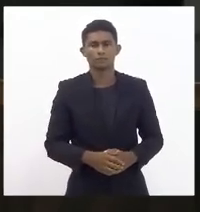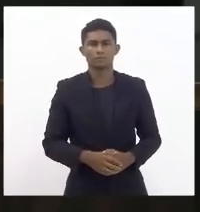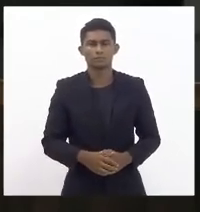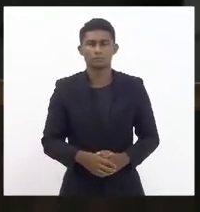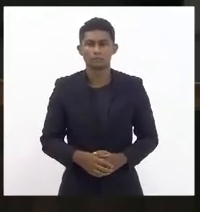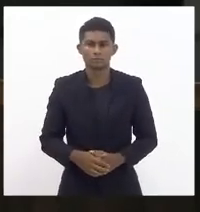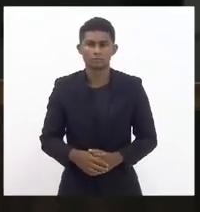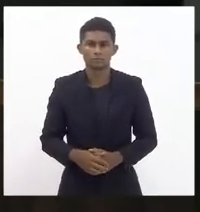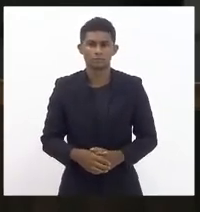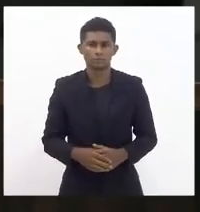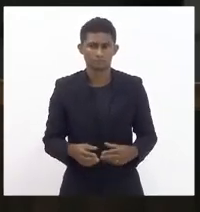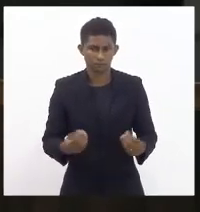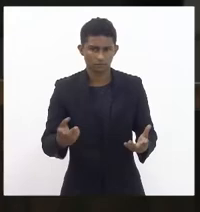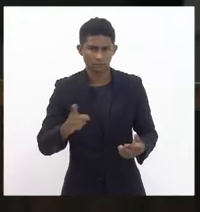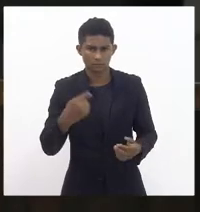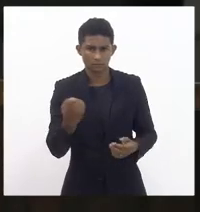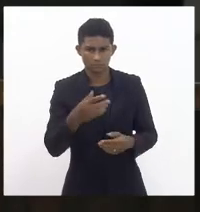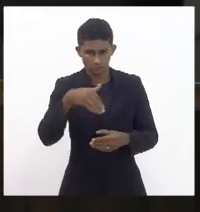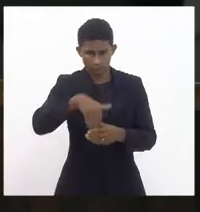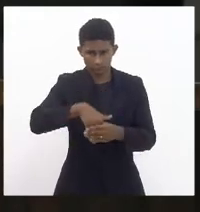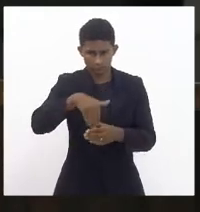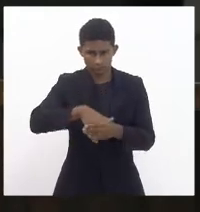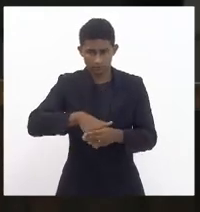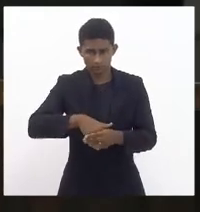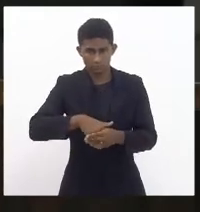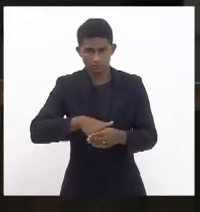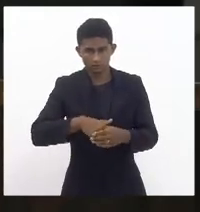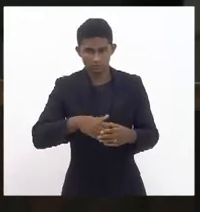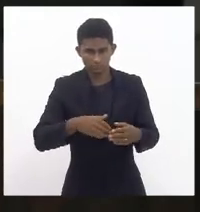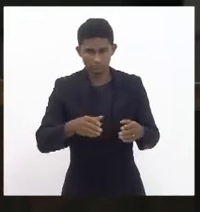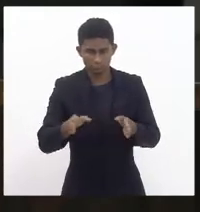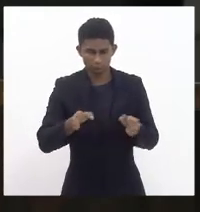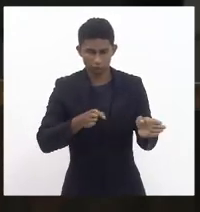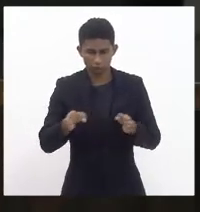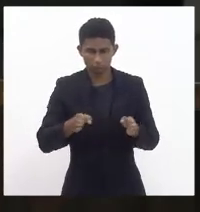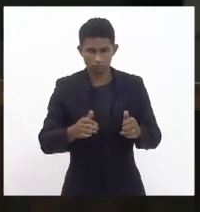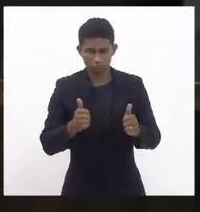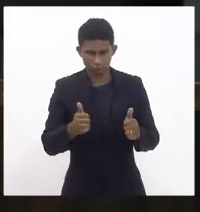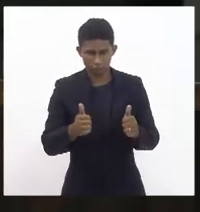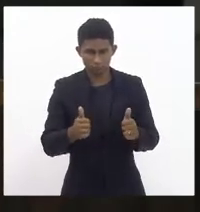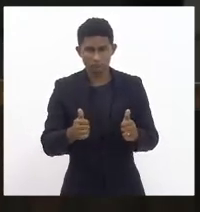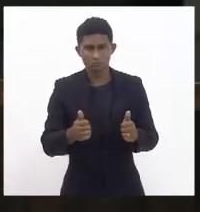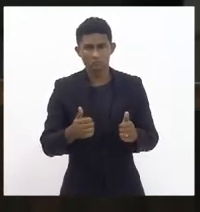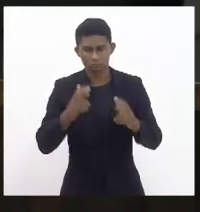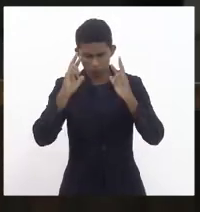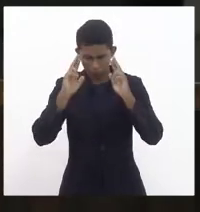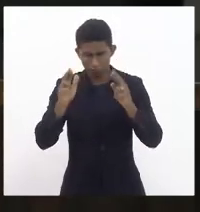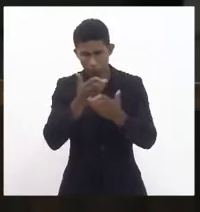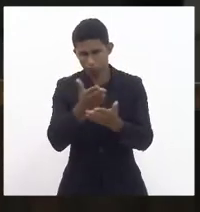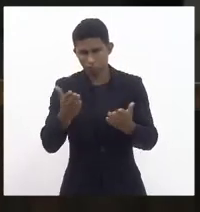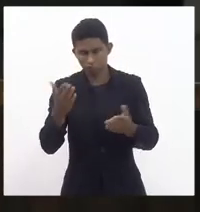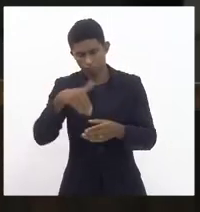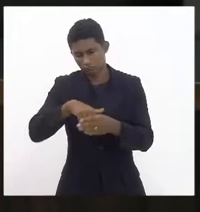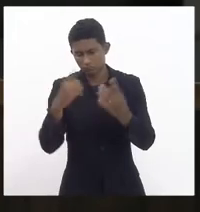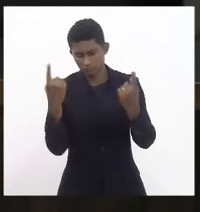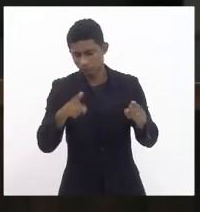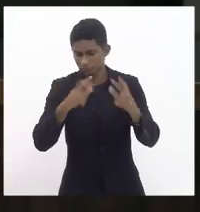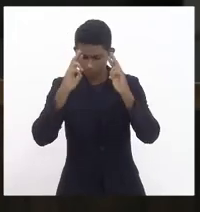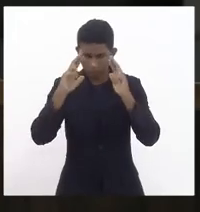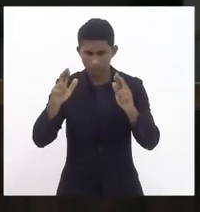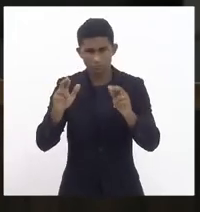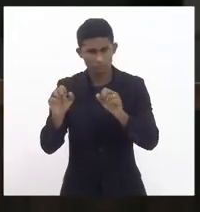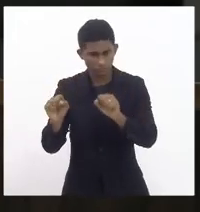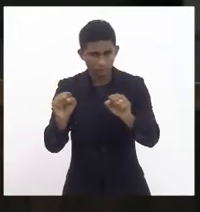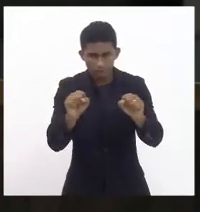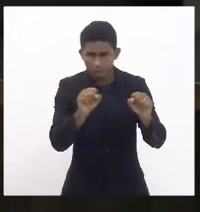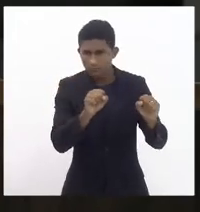e é para que ele possa possamos votar em bloco respeitando o que a vovó está conta pode ser dessa forma mas pode ser